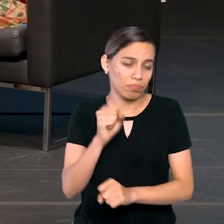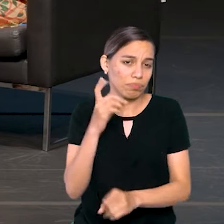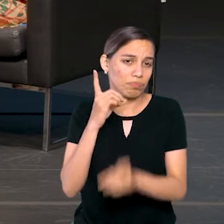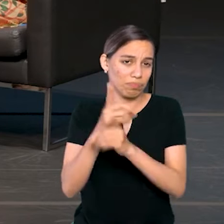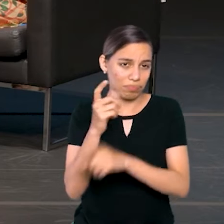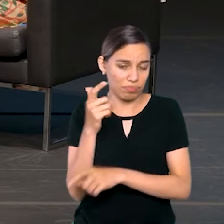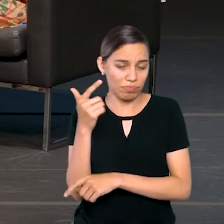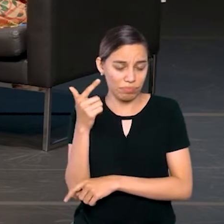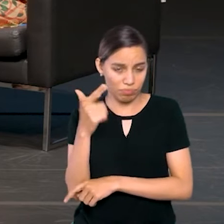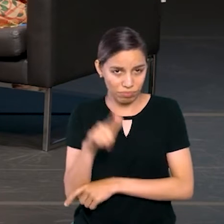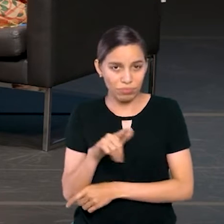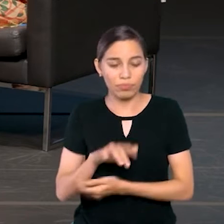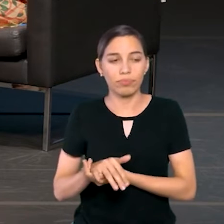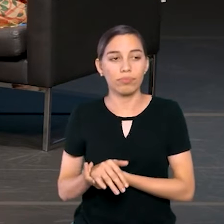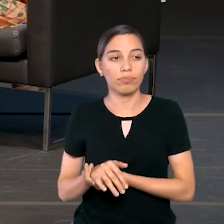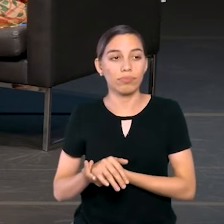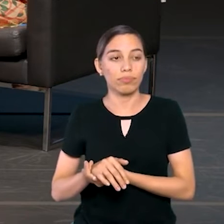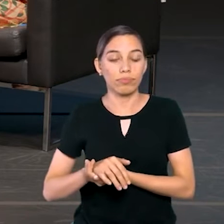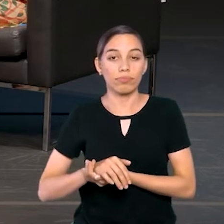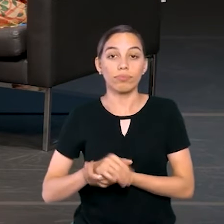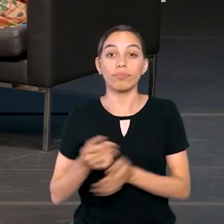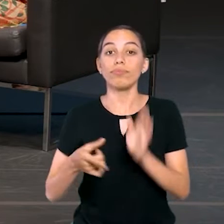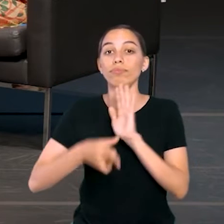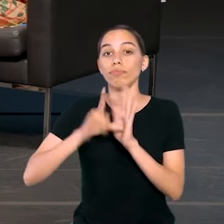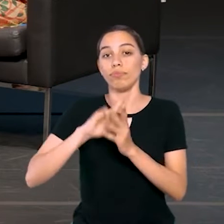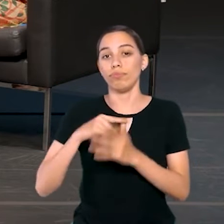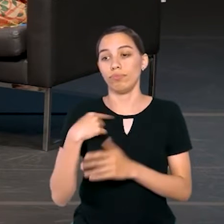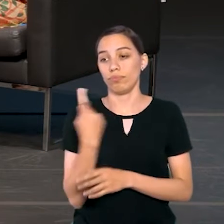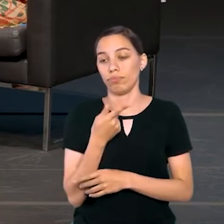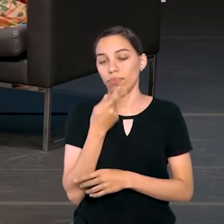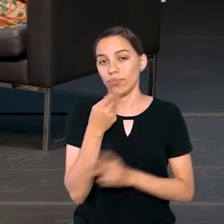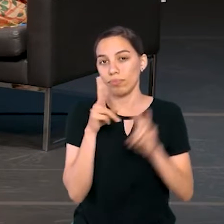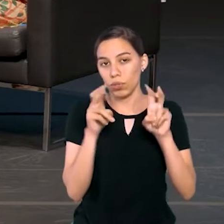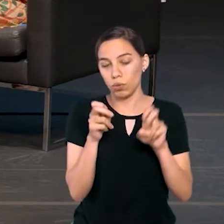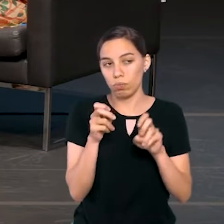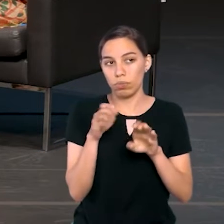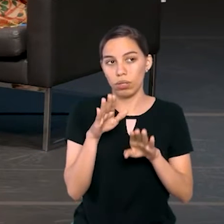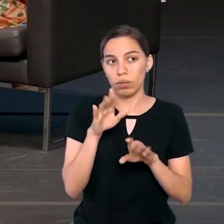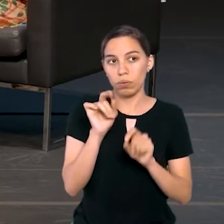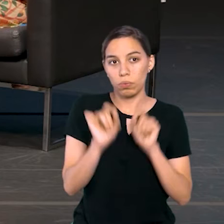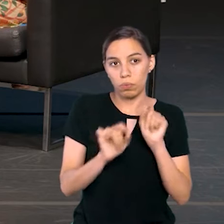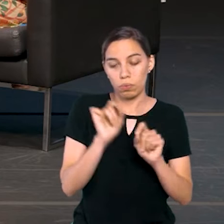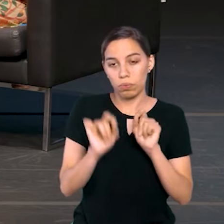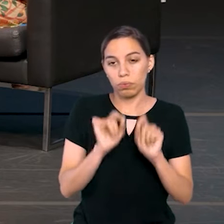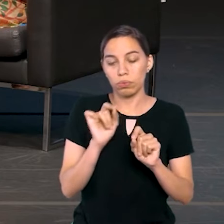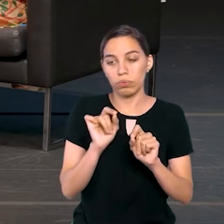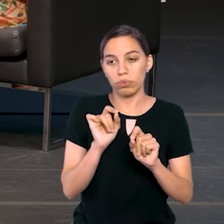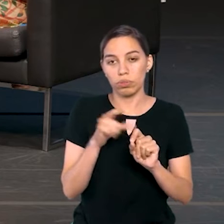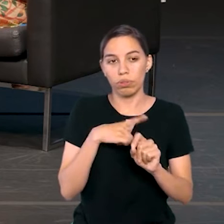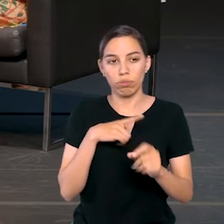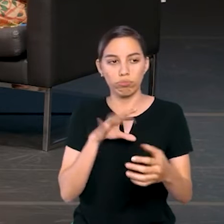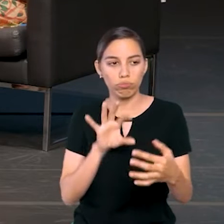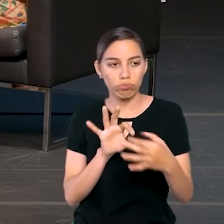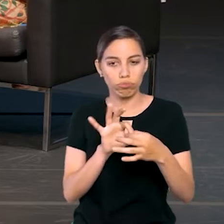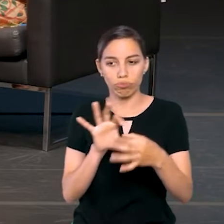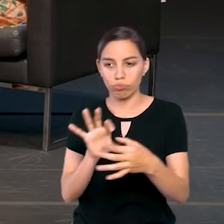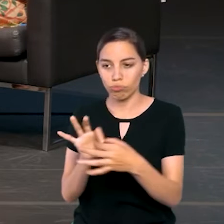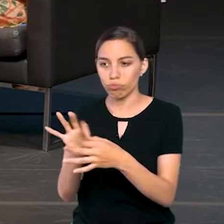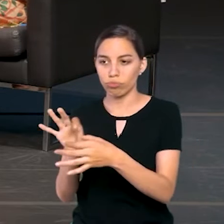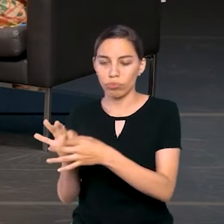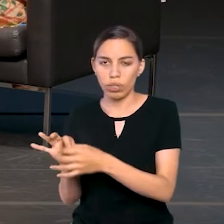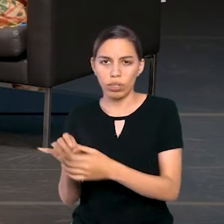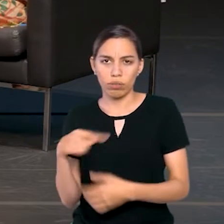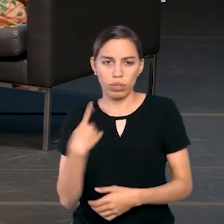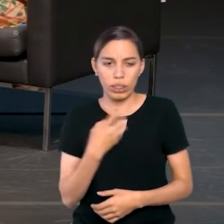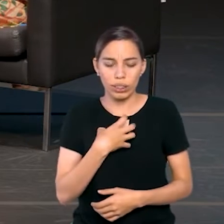vínhamos falando um pouquinho antes, né, de como que há alguns laços em que nós nos sentimos próximos das pessoas, ainda